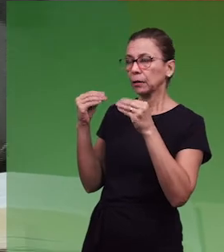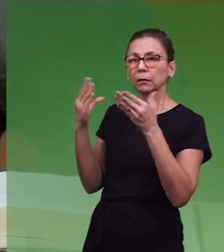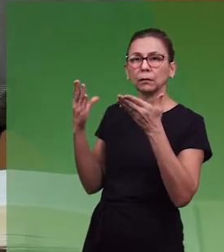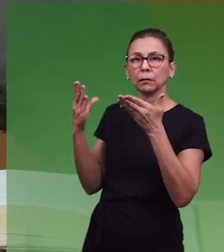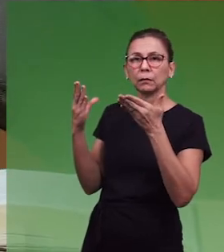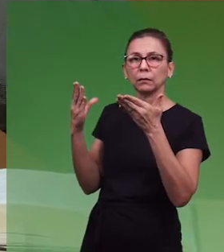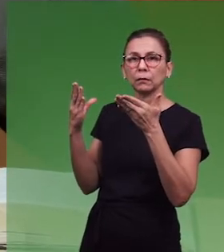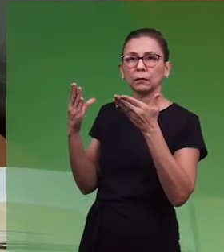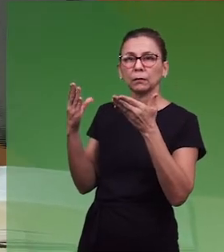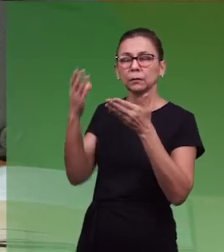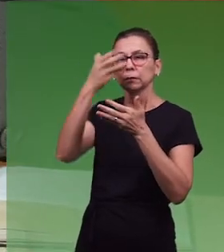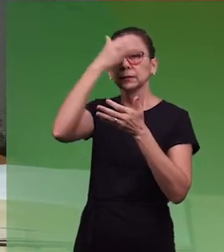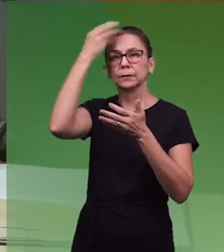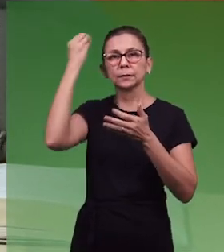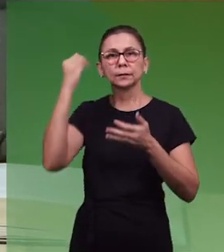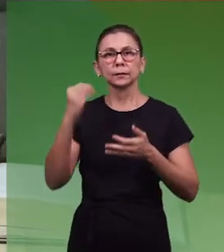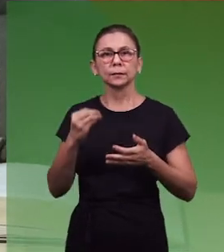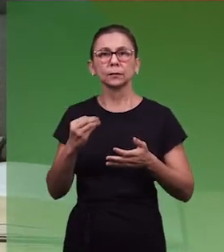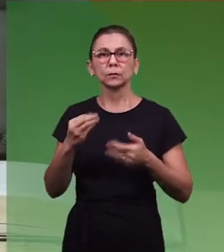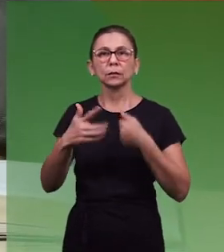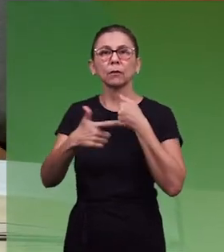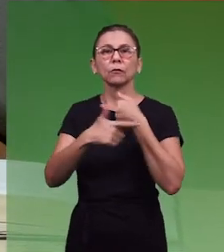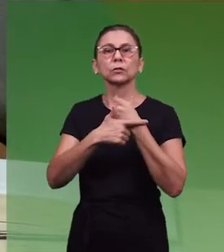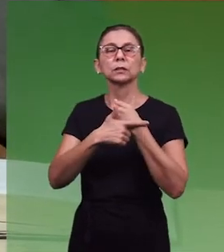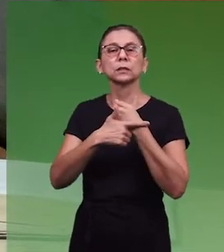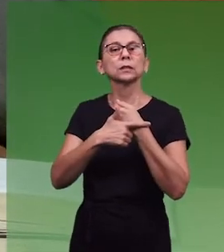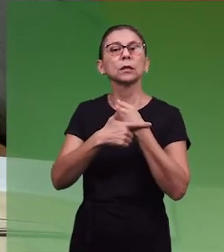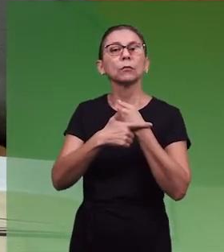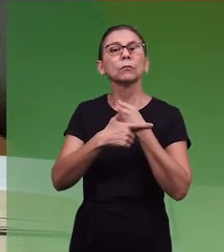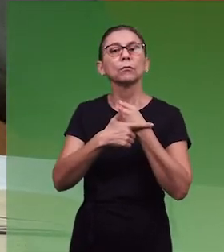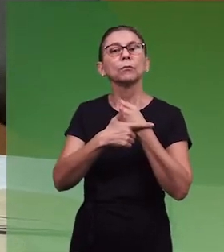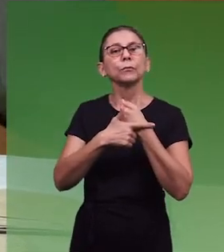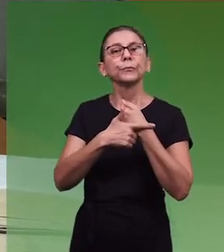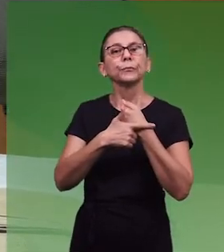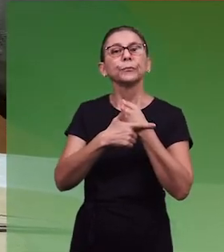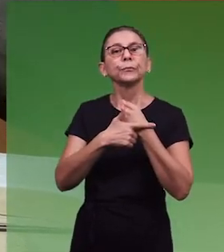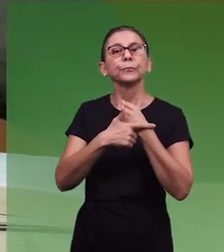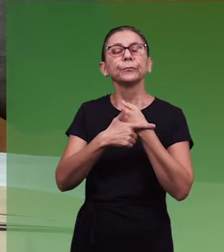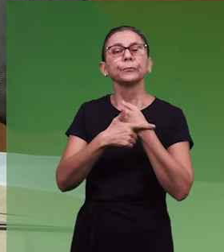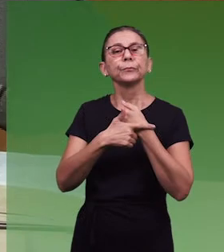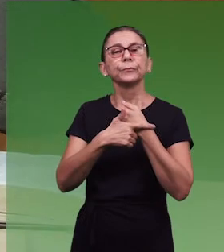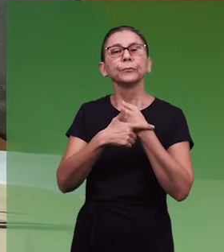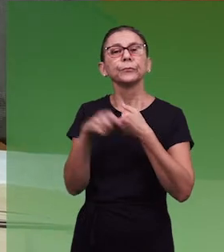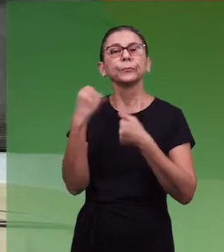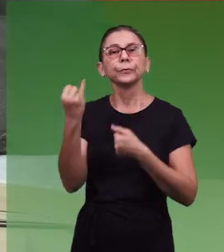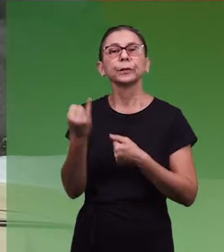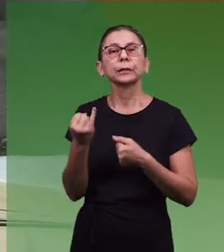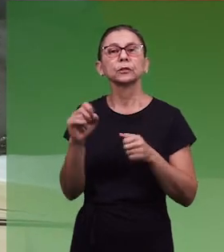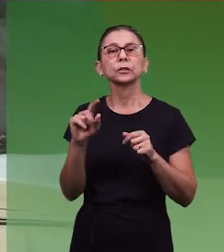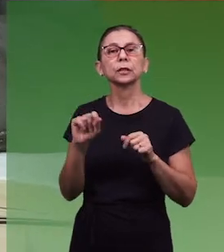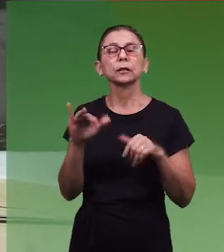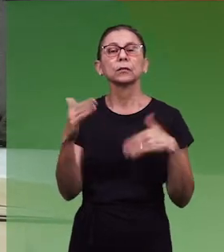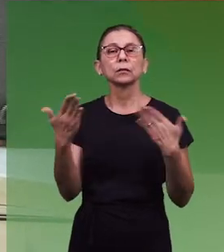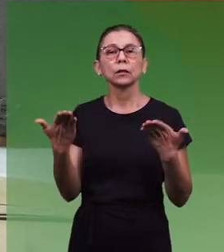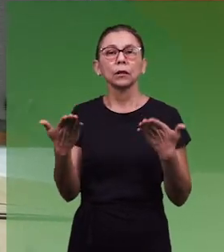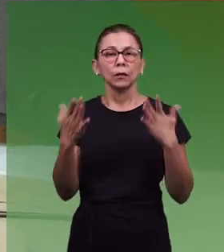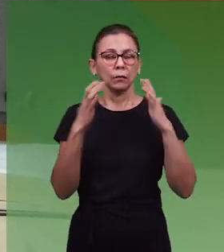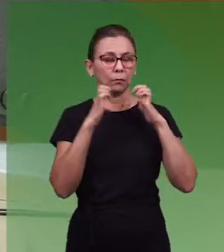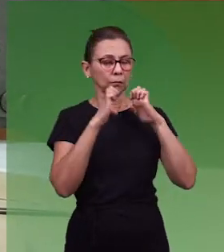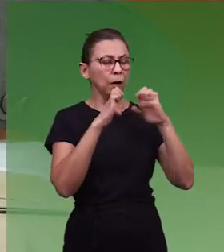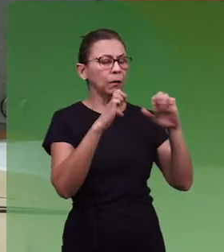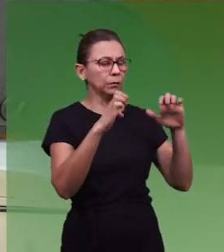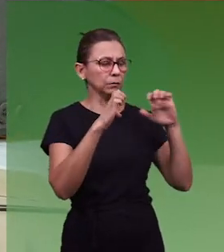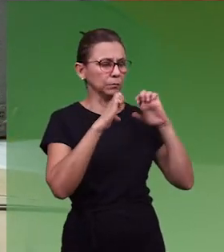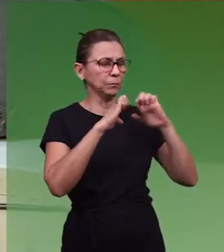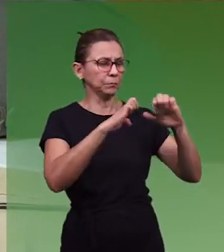função extraordinária diante do Senhor, que é a capacidade dada por Deus de evangelizar. E ela deveria estar